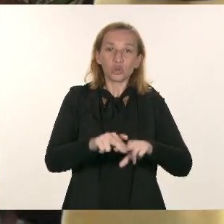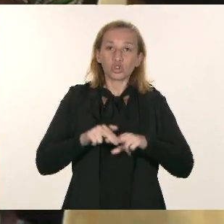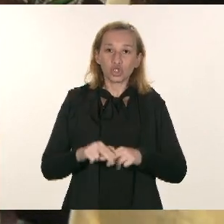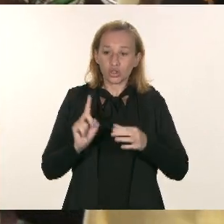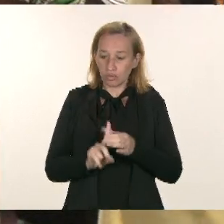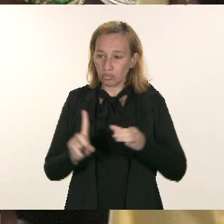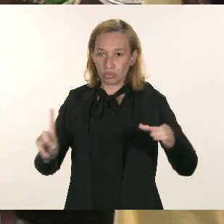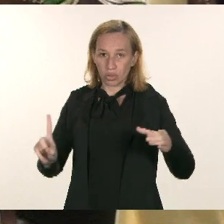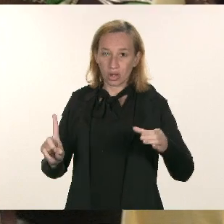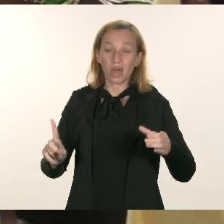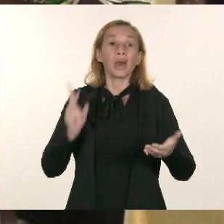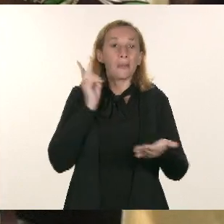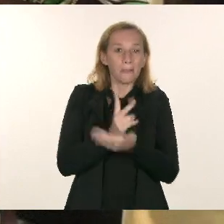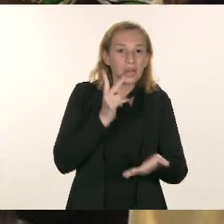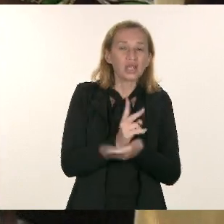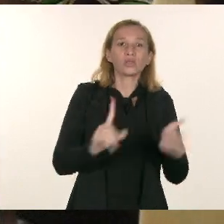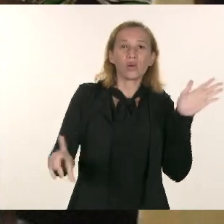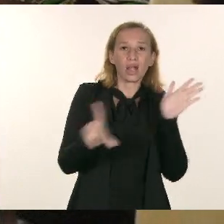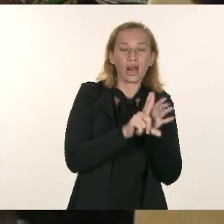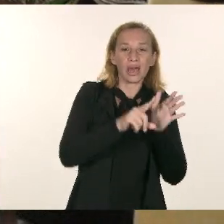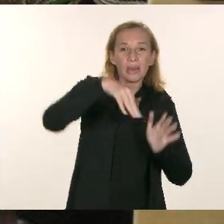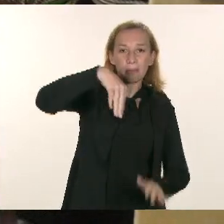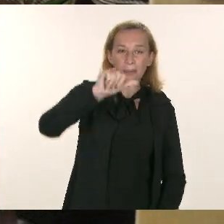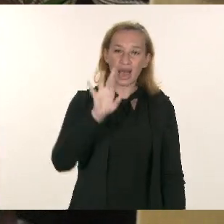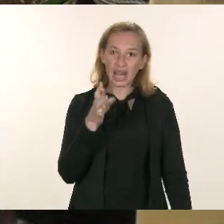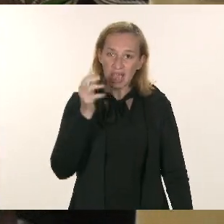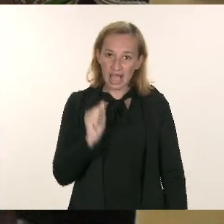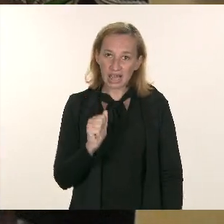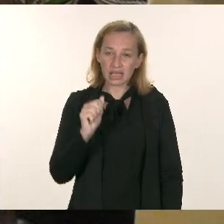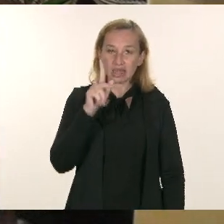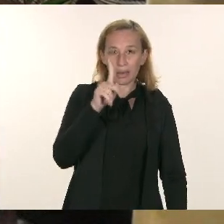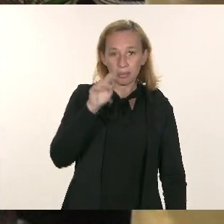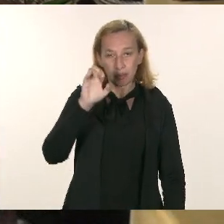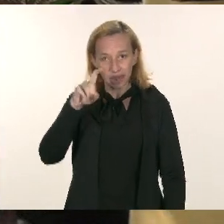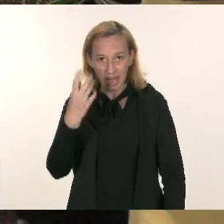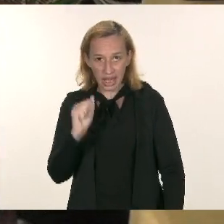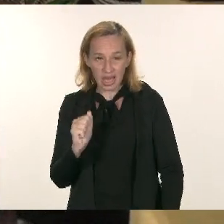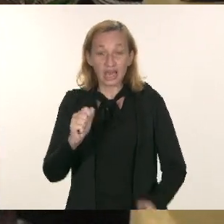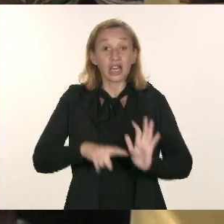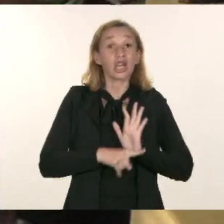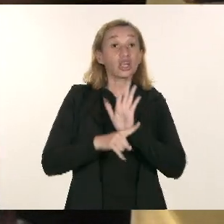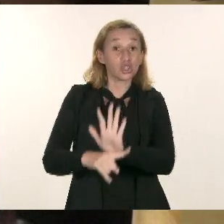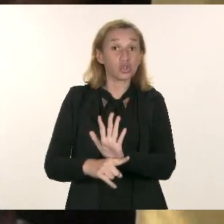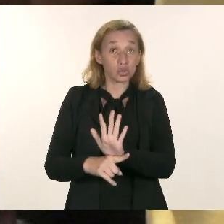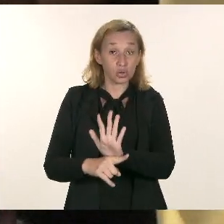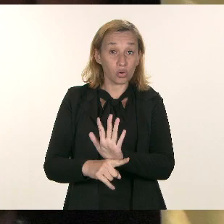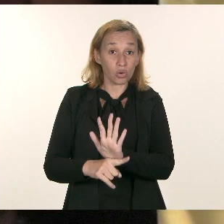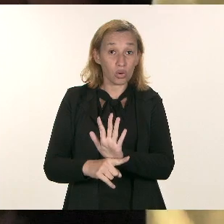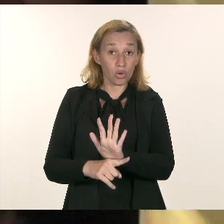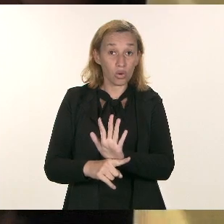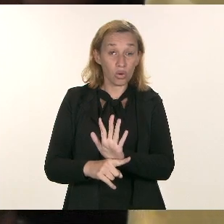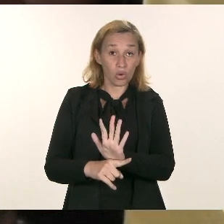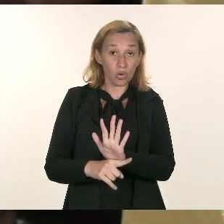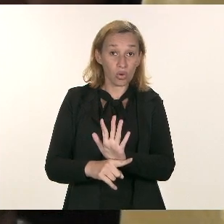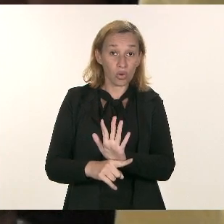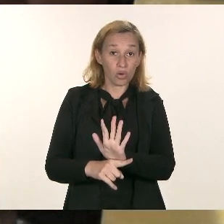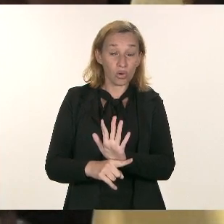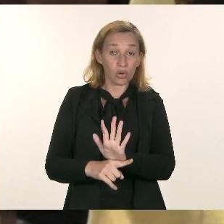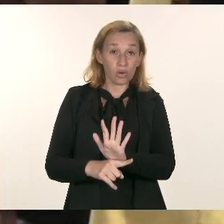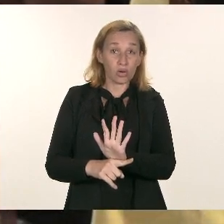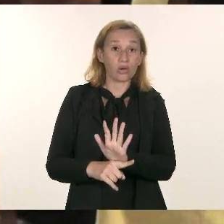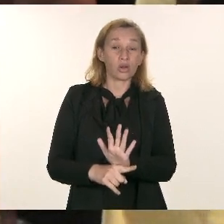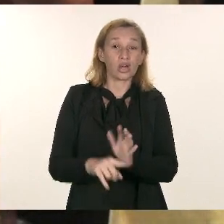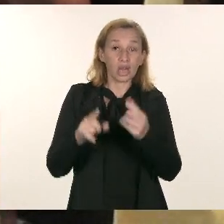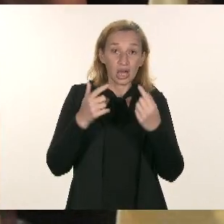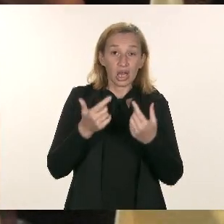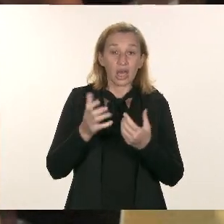mesmo com a Lei Maria da Penha, importante dispositivo federal que ajudou a enfrentar esse câncer na sociedade brasileira,